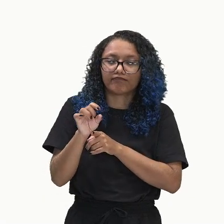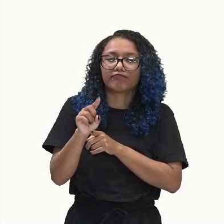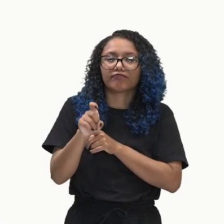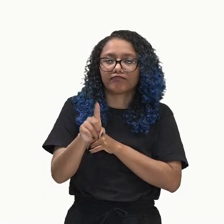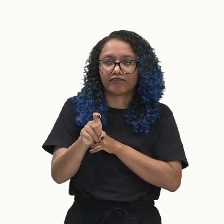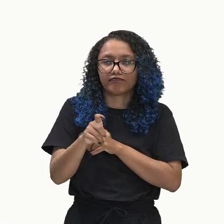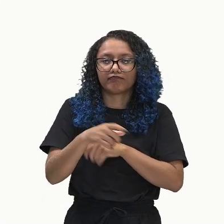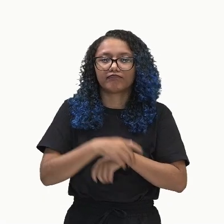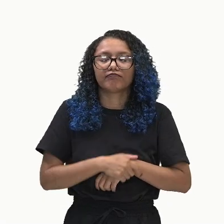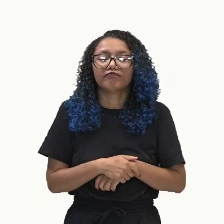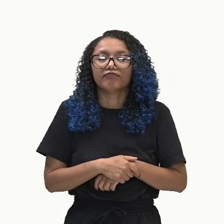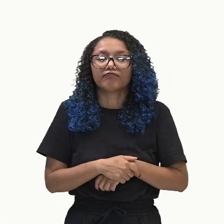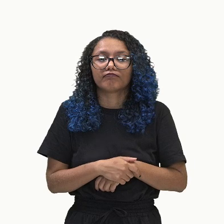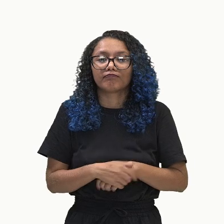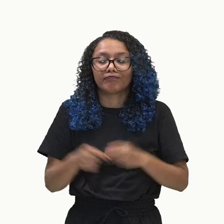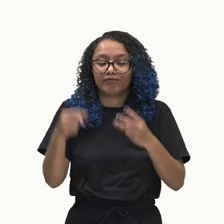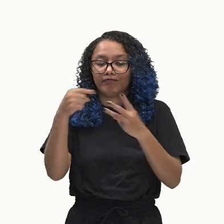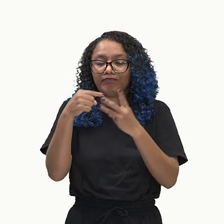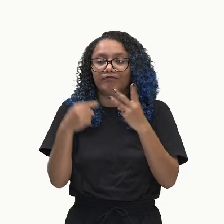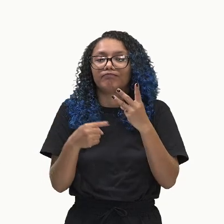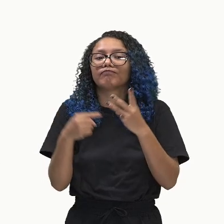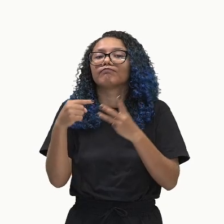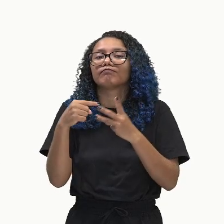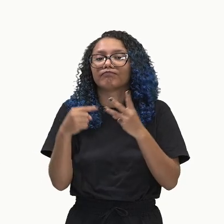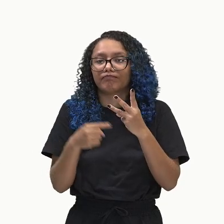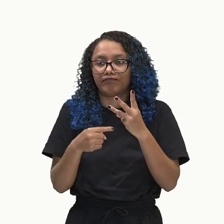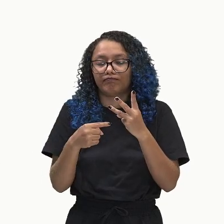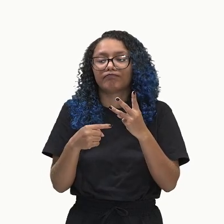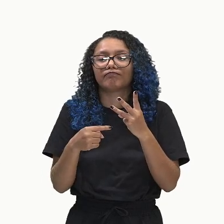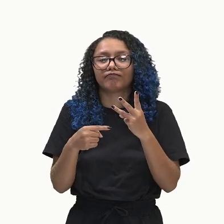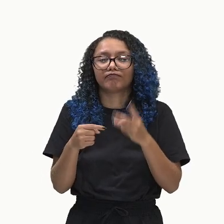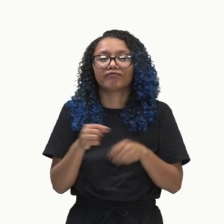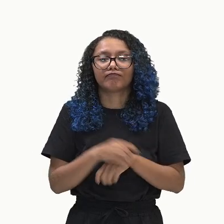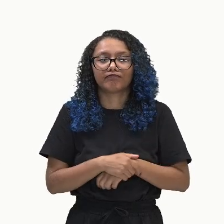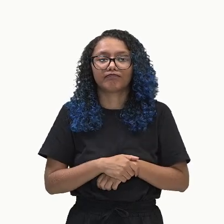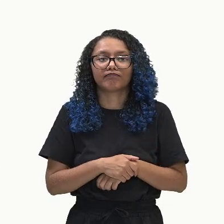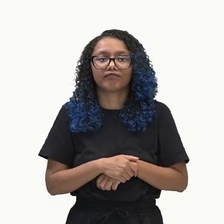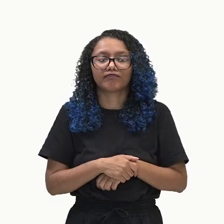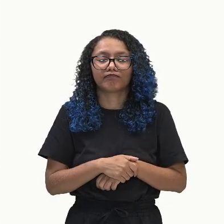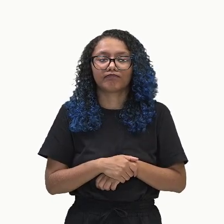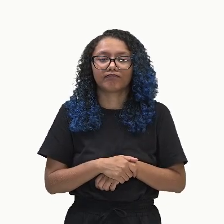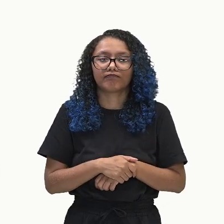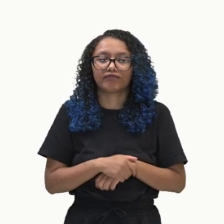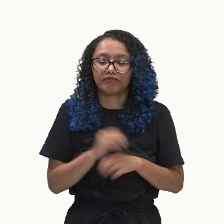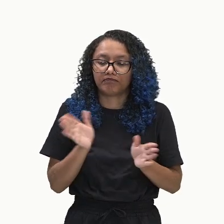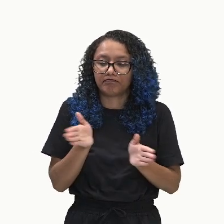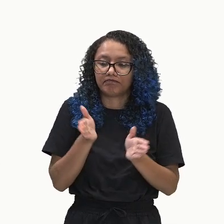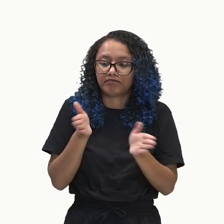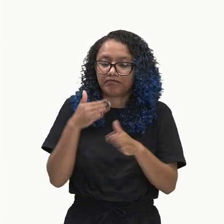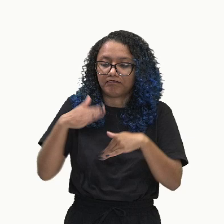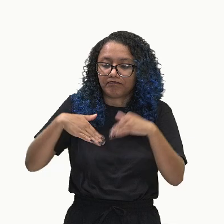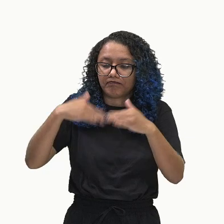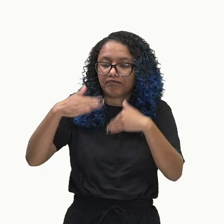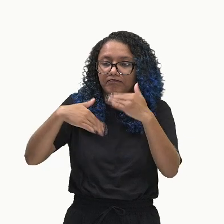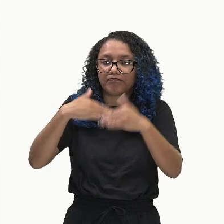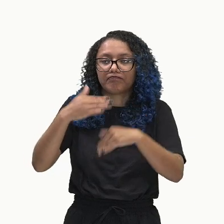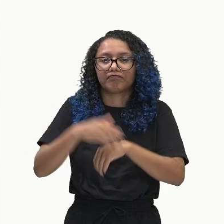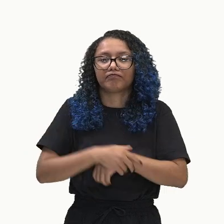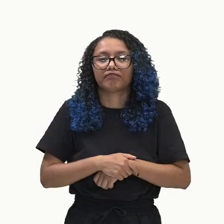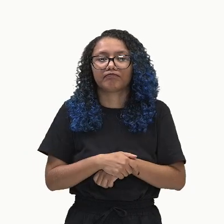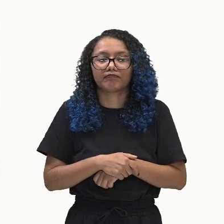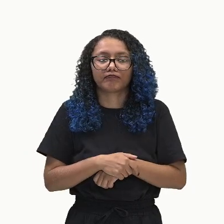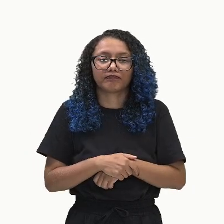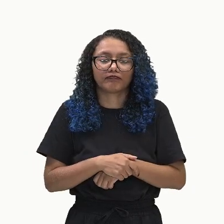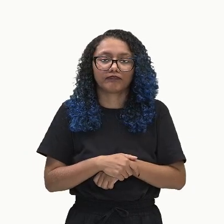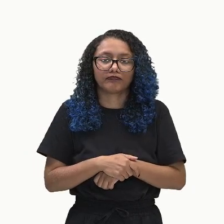o luteinizante e o folículo estimulante, para então estes desempenharem papéis